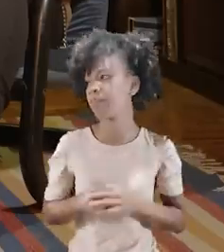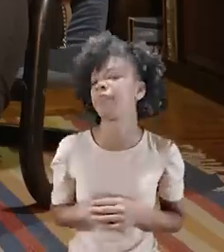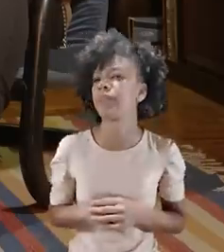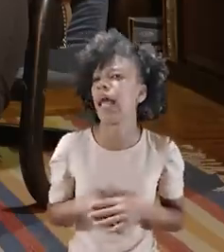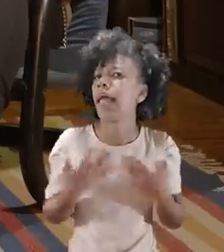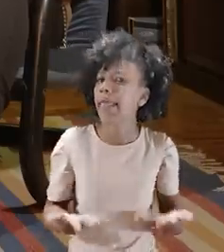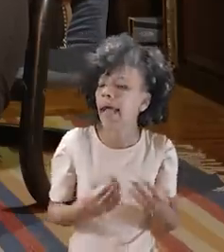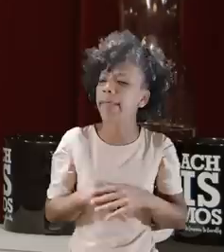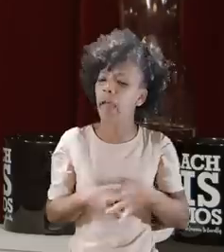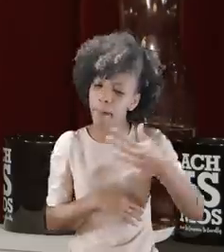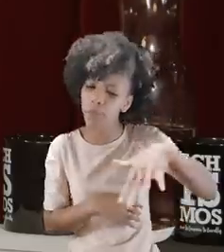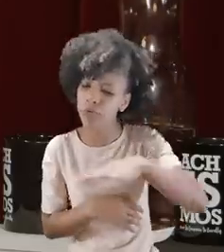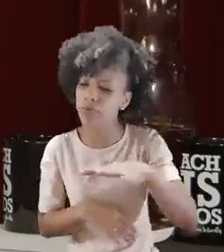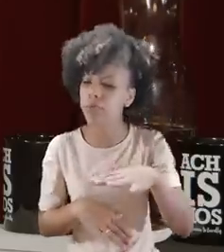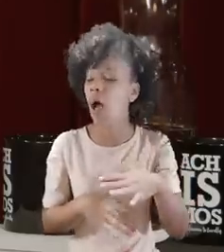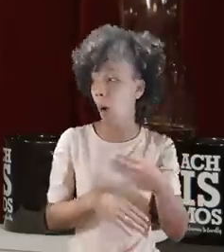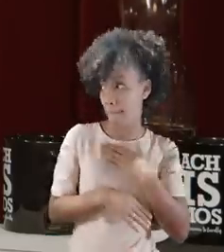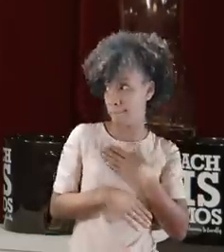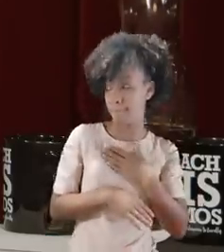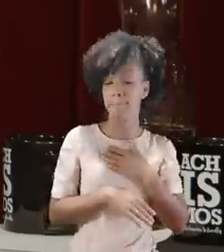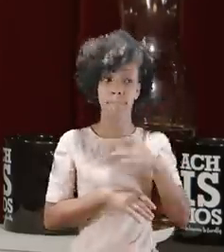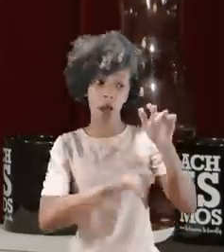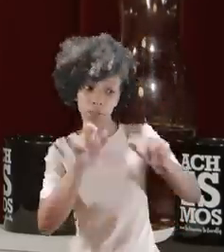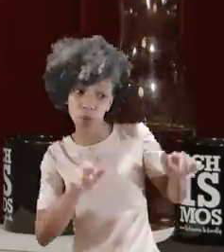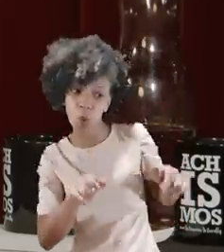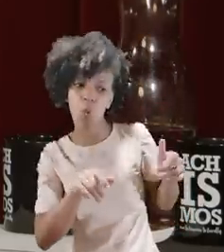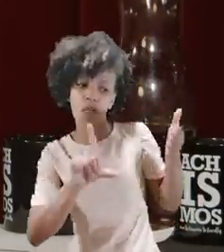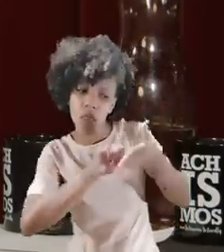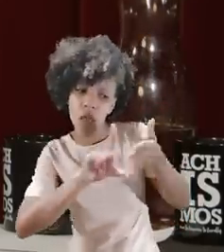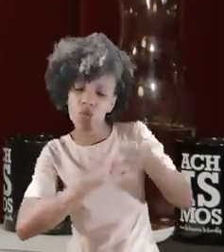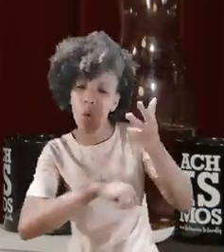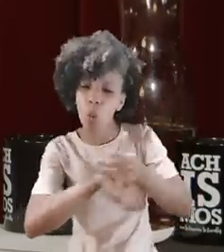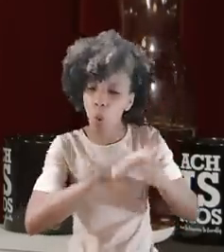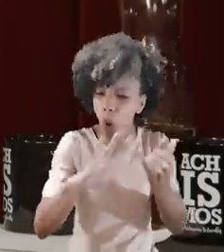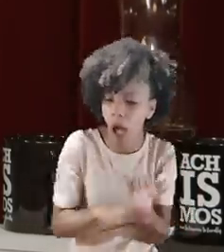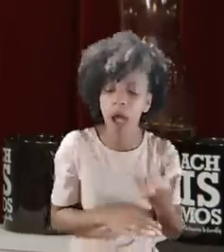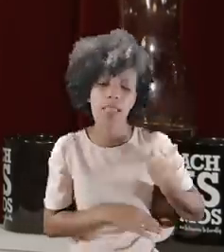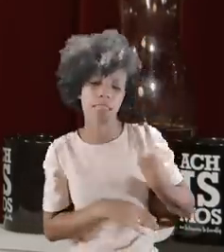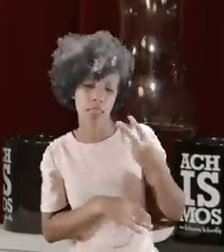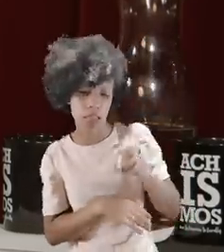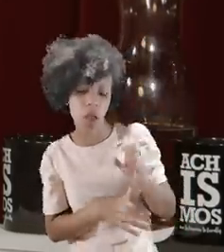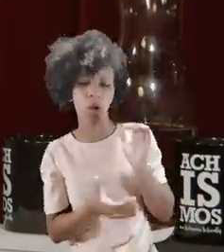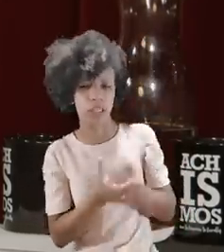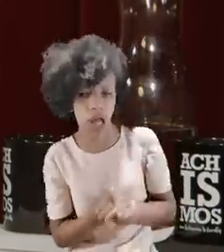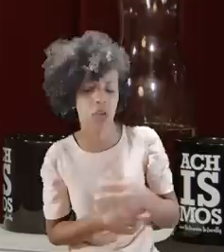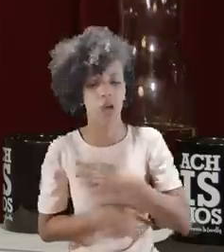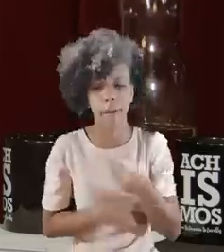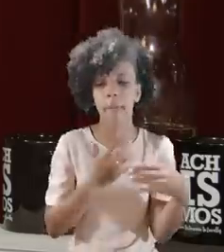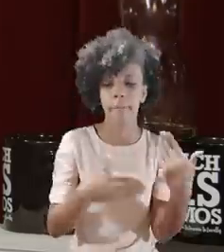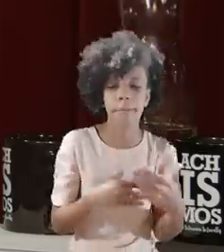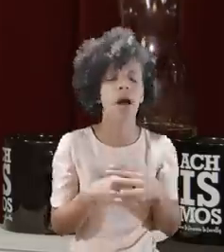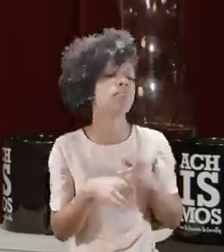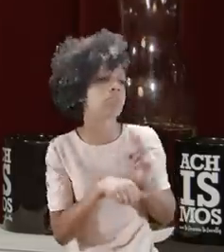assunto e aí eu falo com uma galera geralmente meu público ele é um cara meu parecido comigo é um cara de 35 anos eu casado tá com